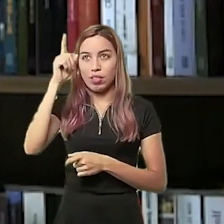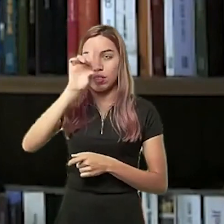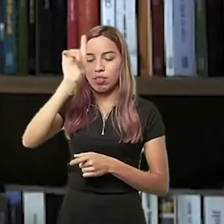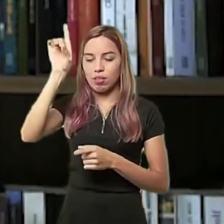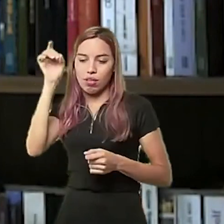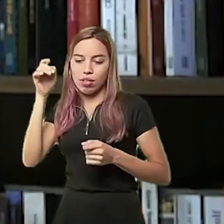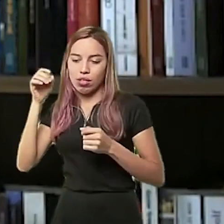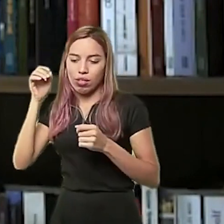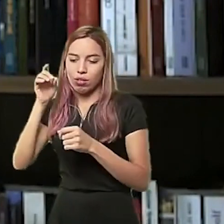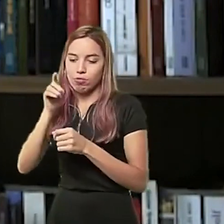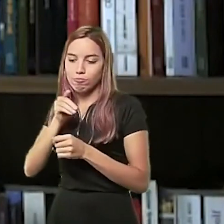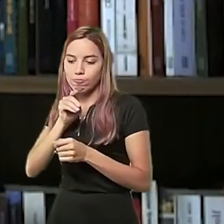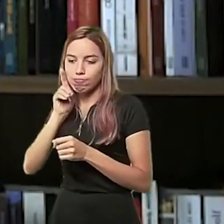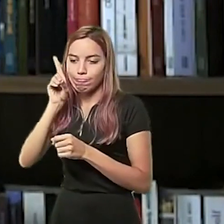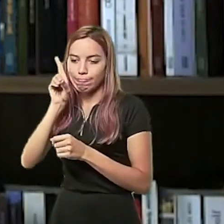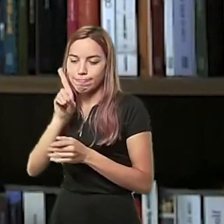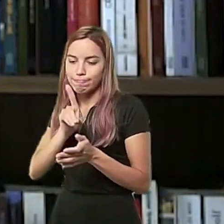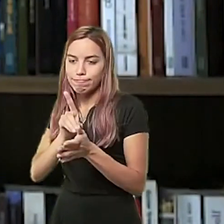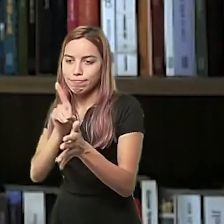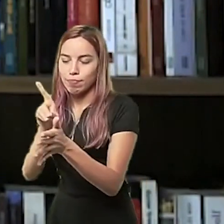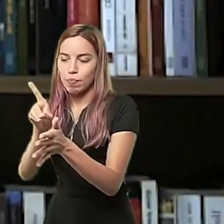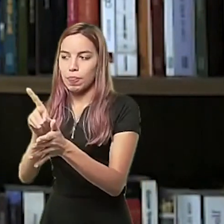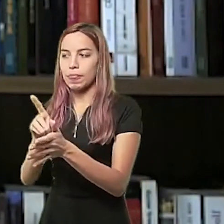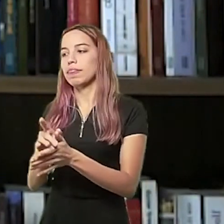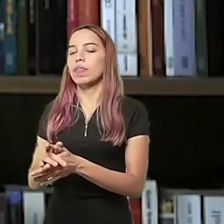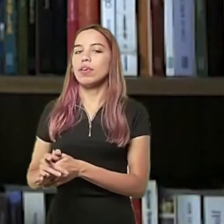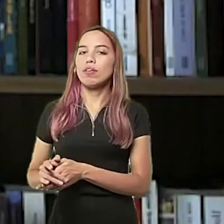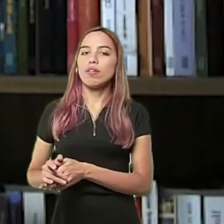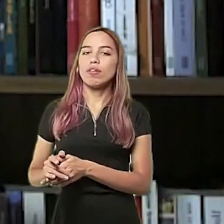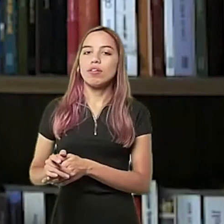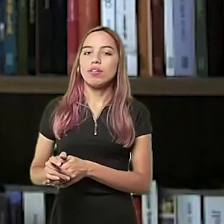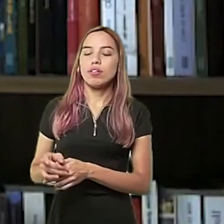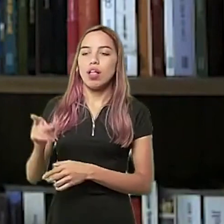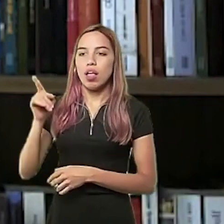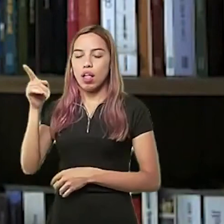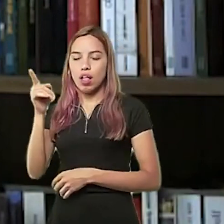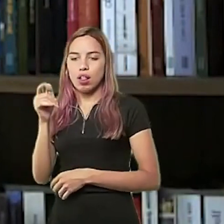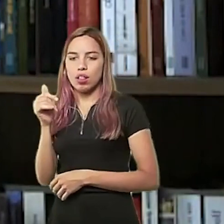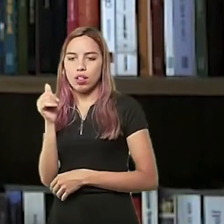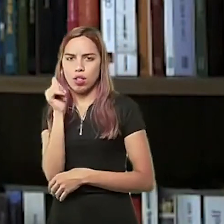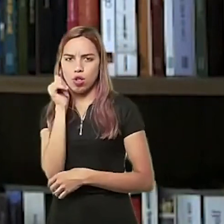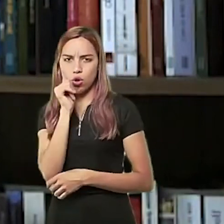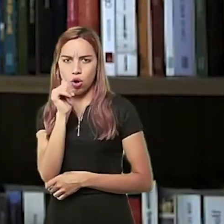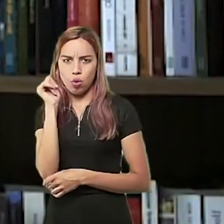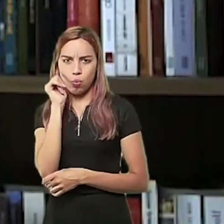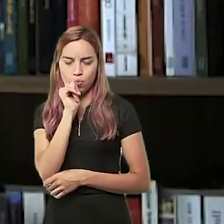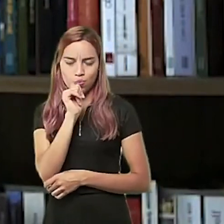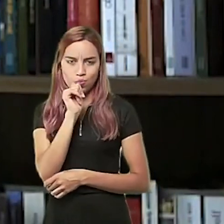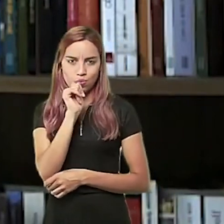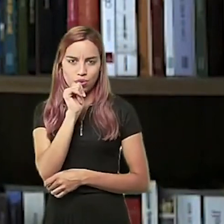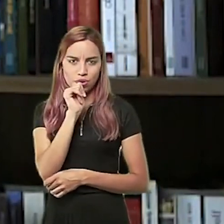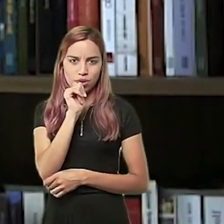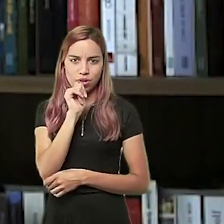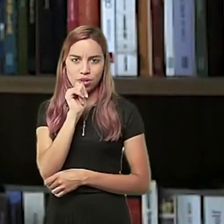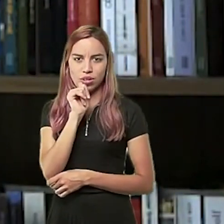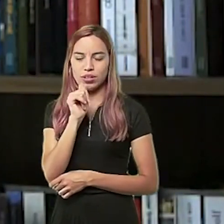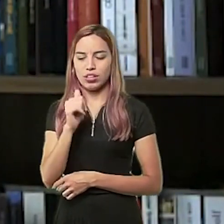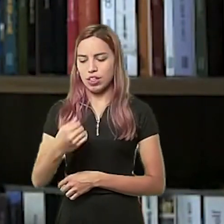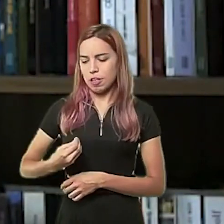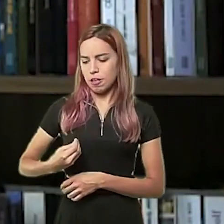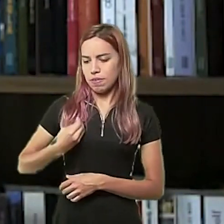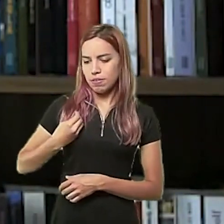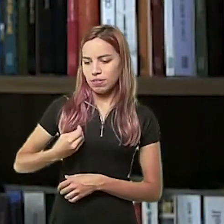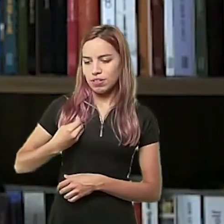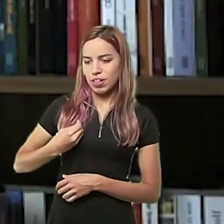te consternado diante do Filho, elas maternas, mulheres, pulsando viva, e recorda que eu